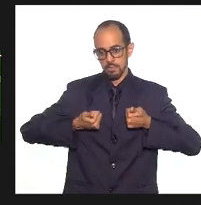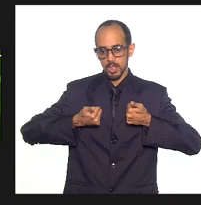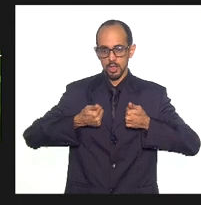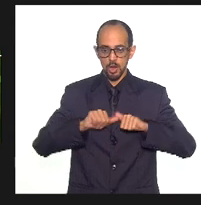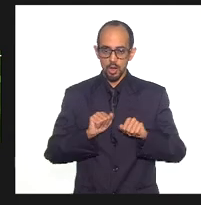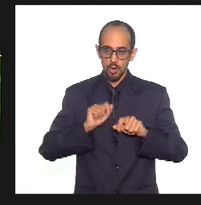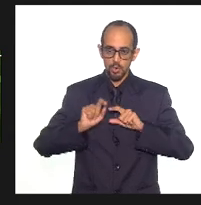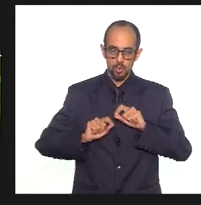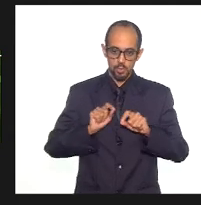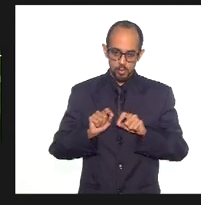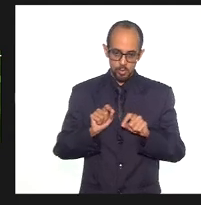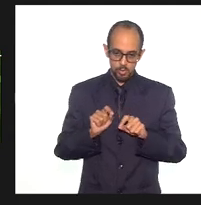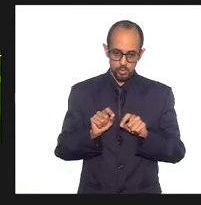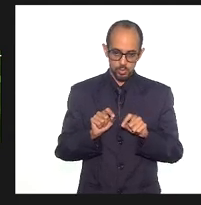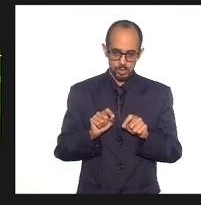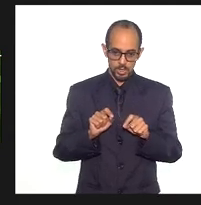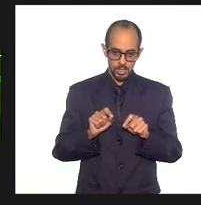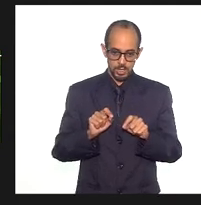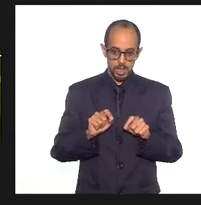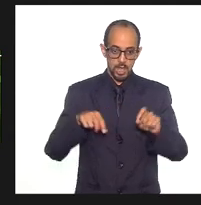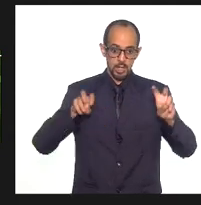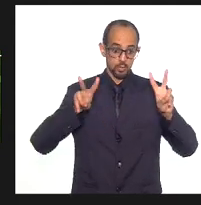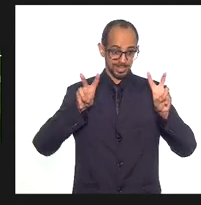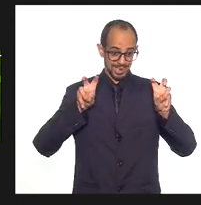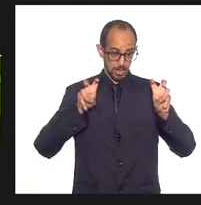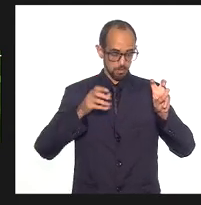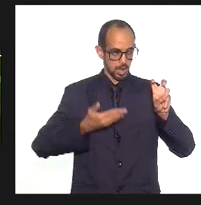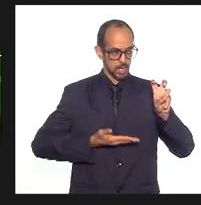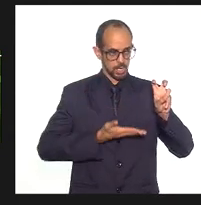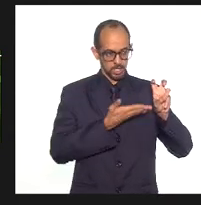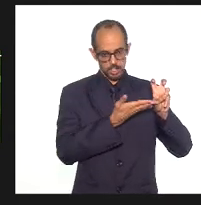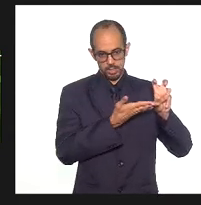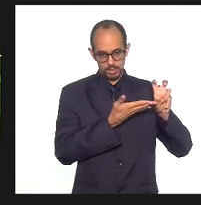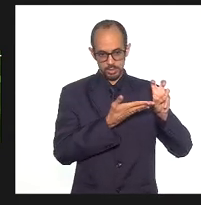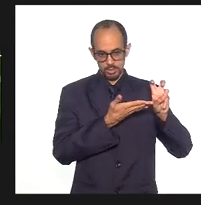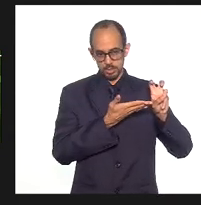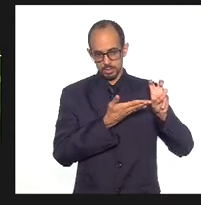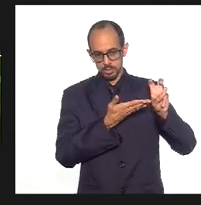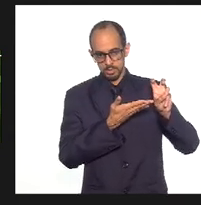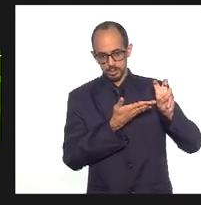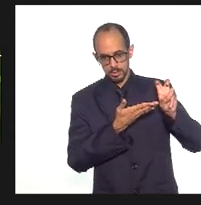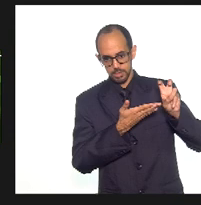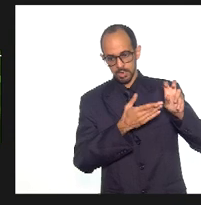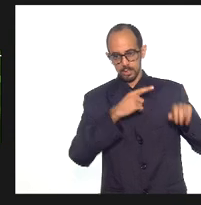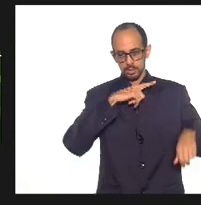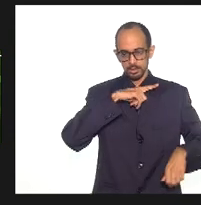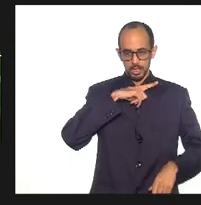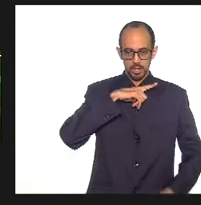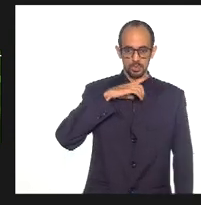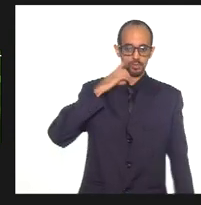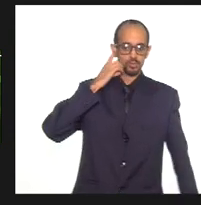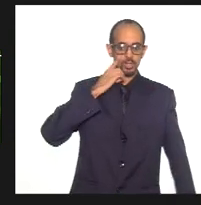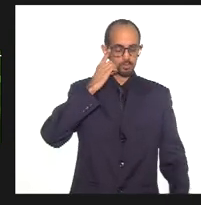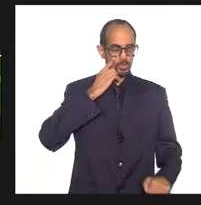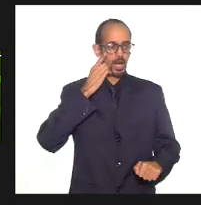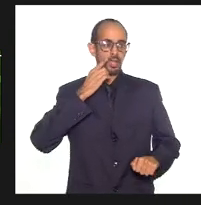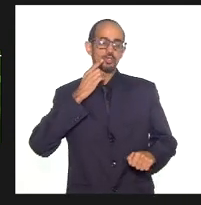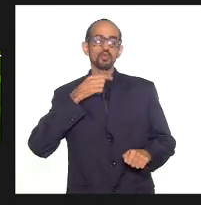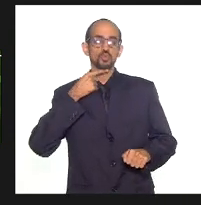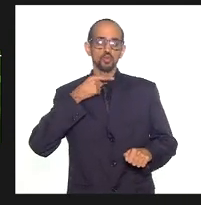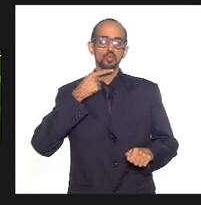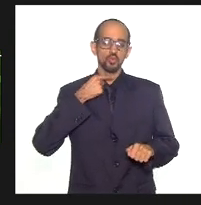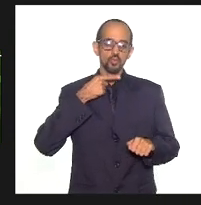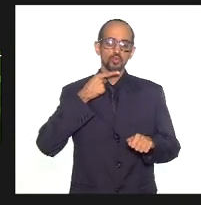Gadelha, que este tema, além dos deputados quererem perguntar,